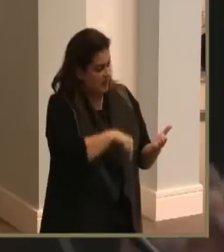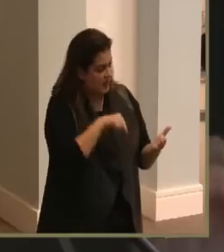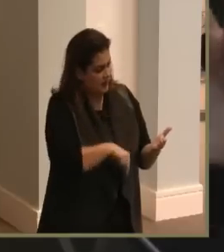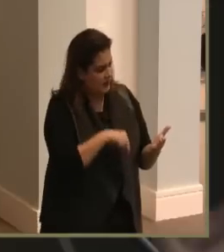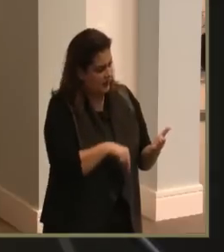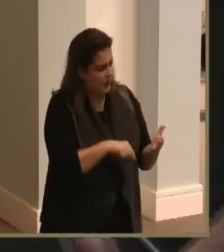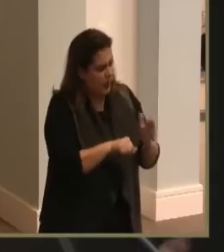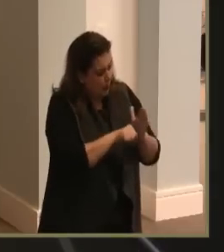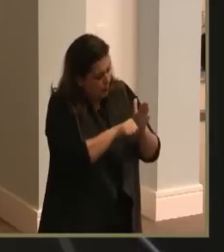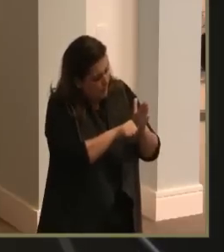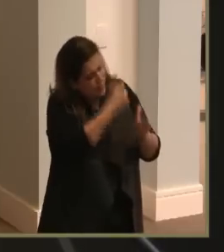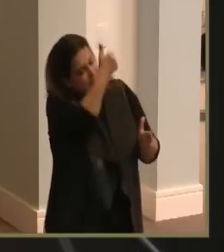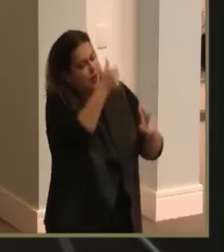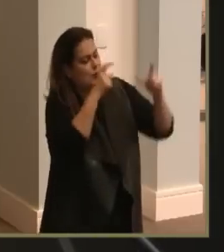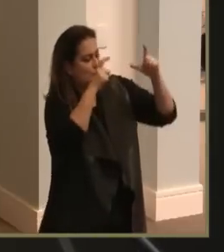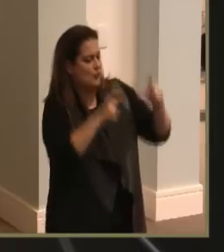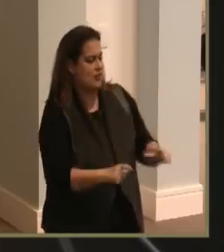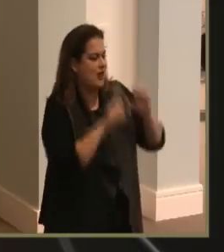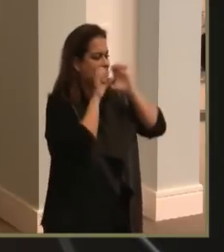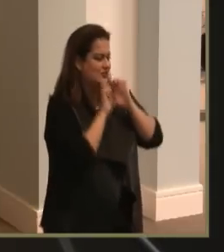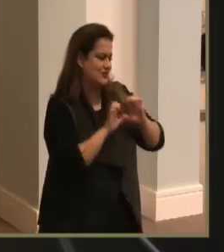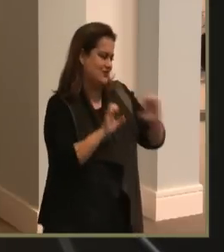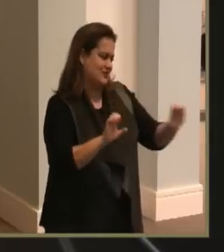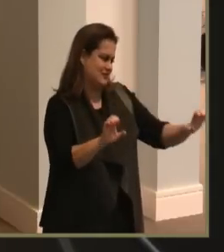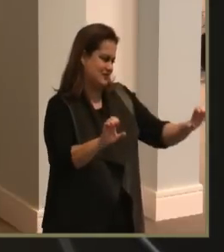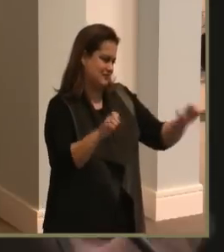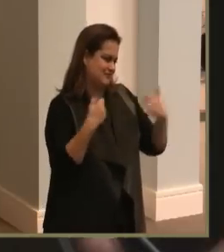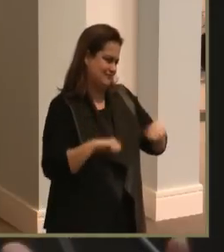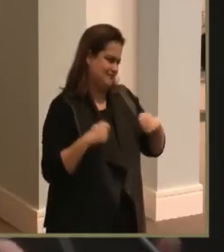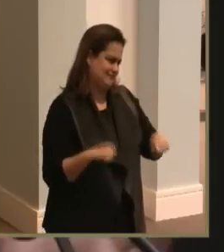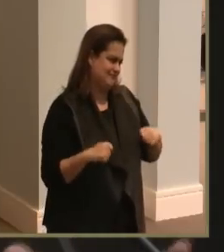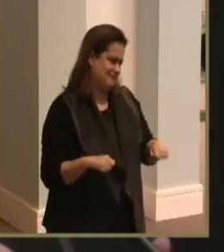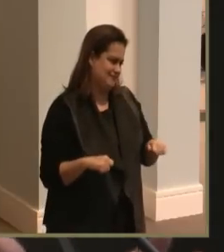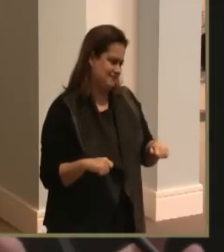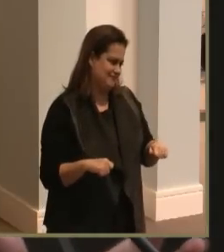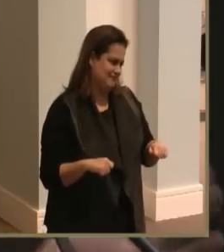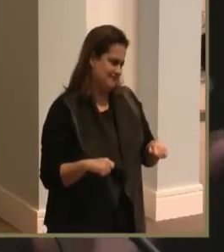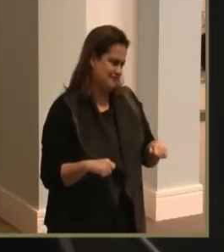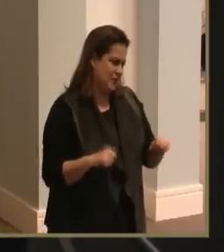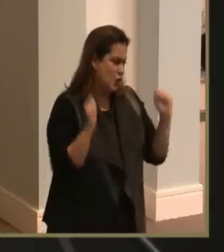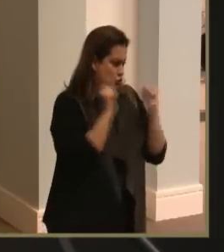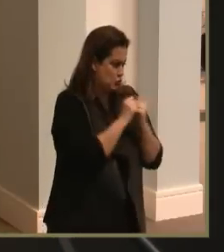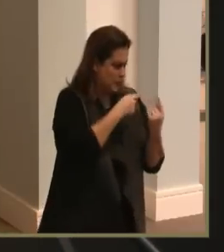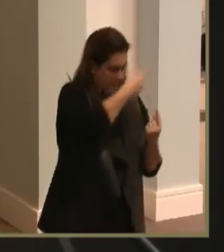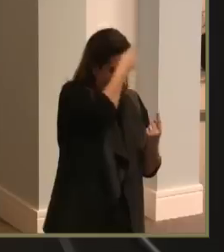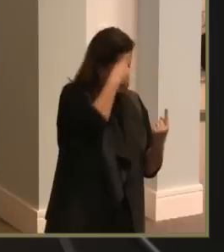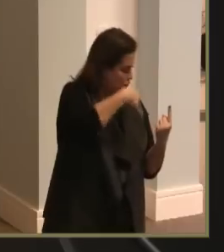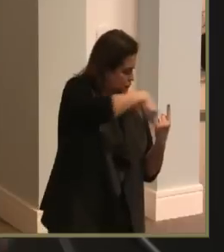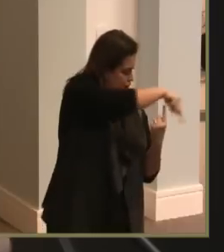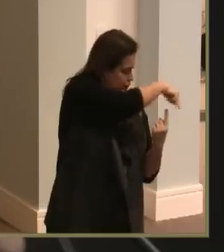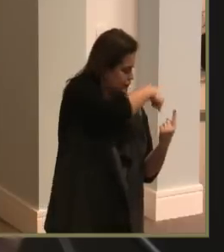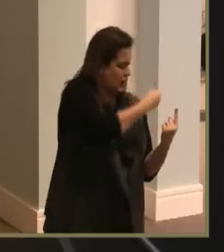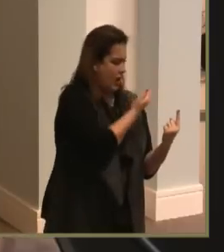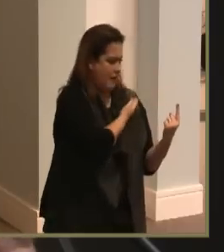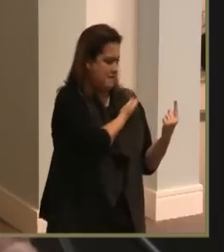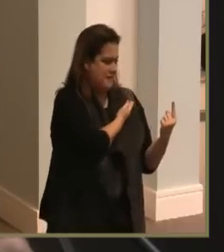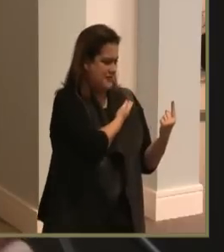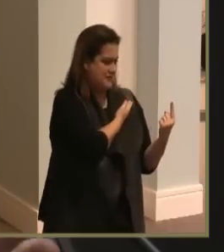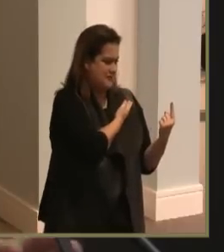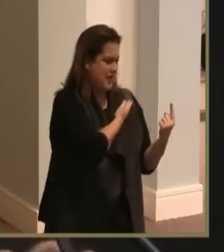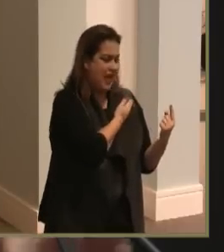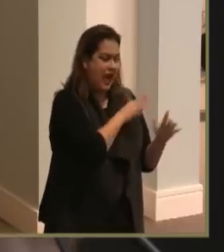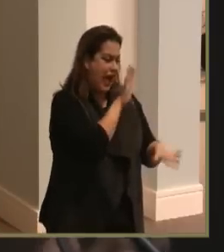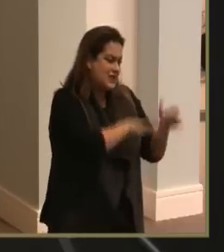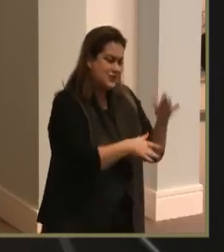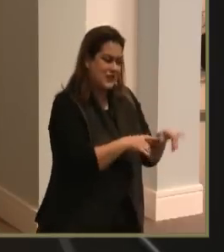esse primeiro campo missionário. Com as pessoas que estão ao nosso redor, e nós muitas vezes não temos contato